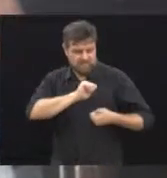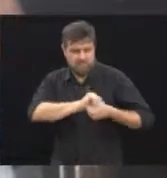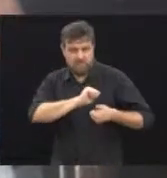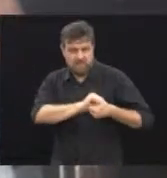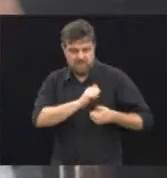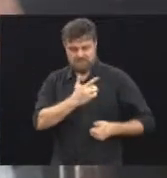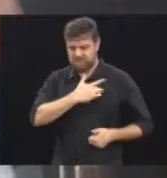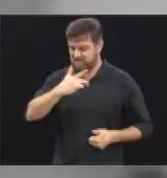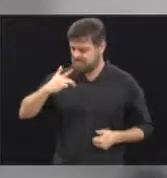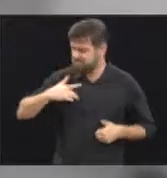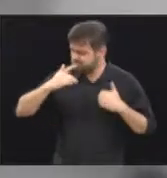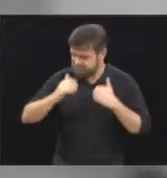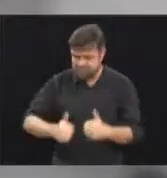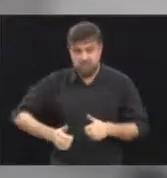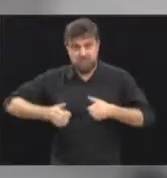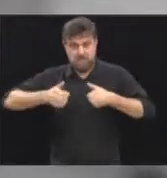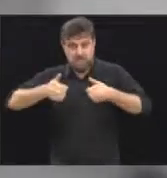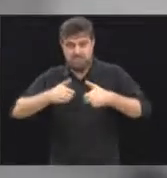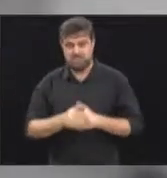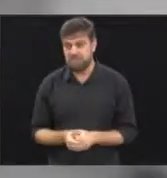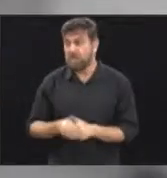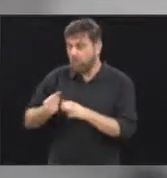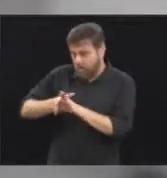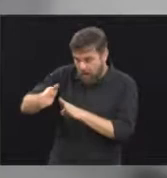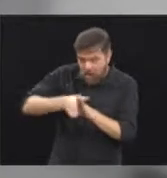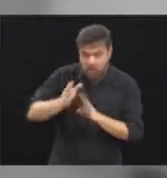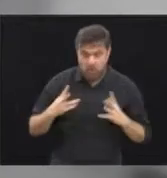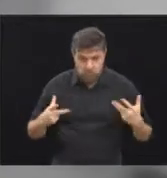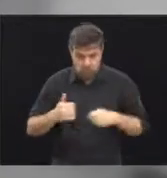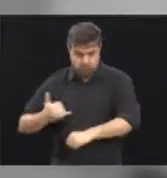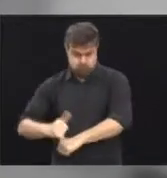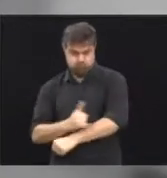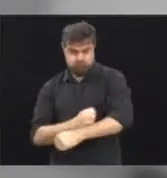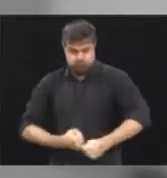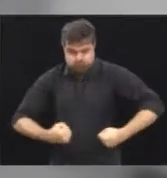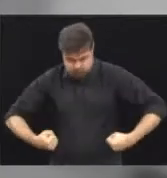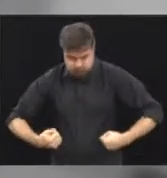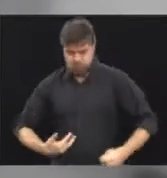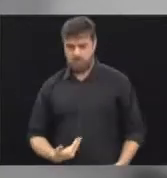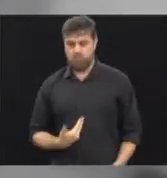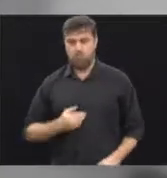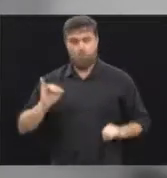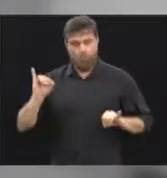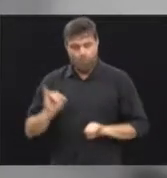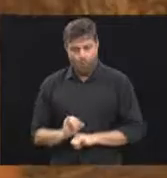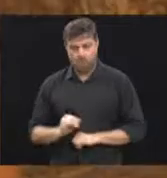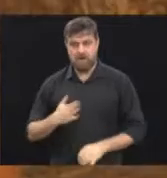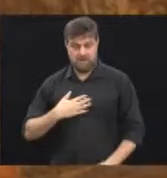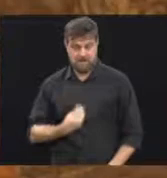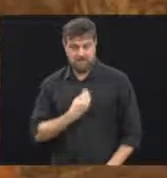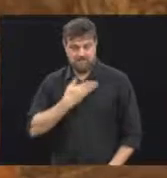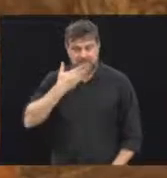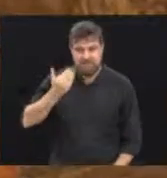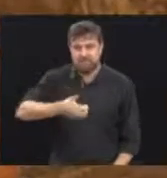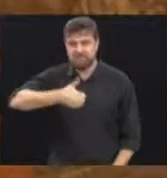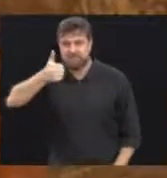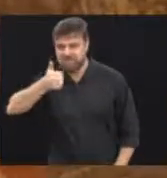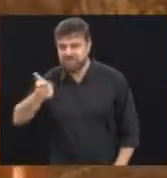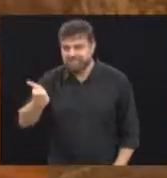né? Saúde. Recomendo para todo mundo que tem esse problema. Melhorou minha vida, mas aí